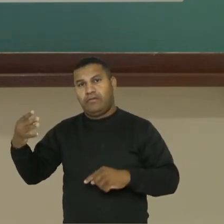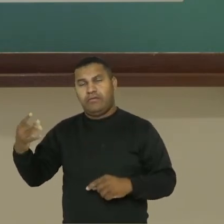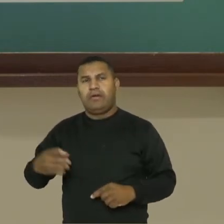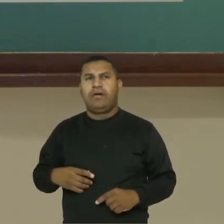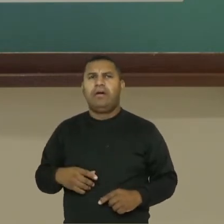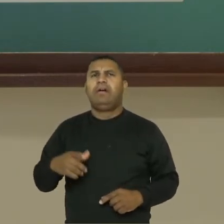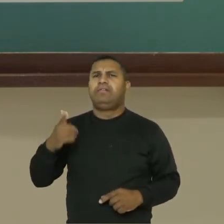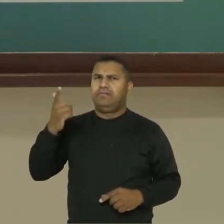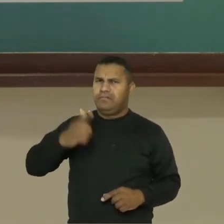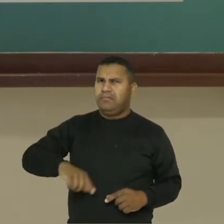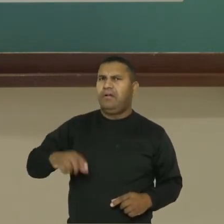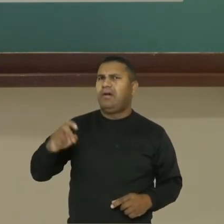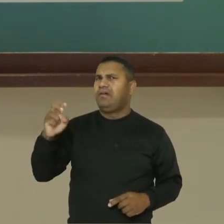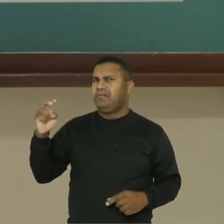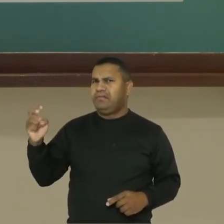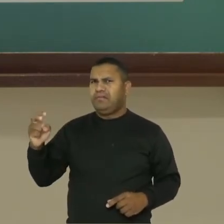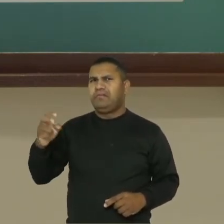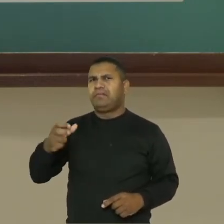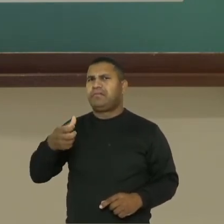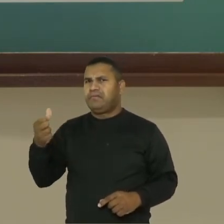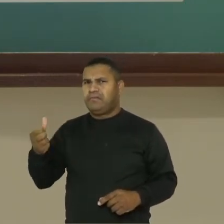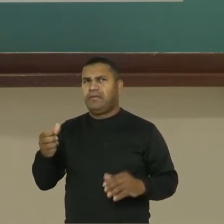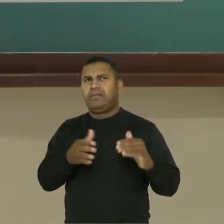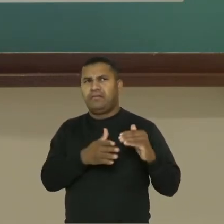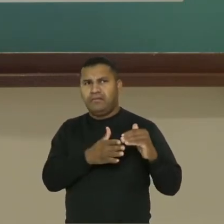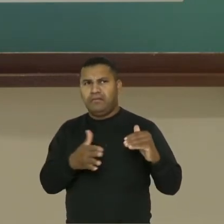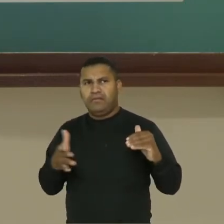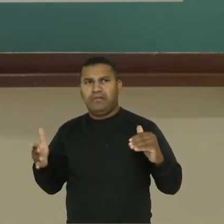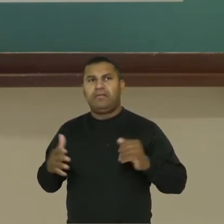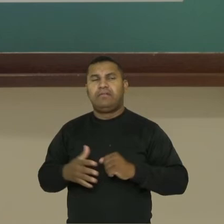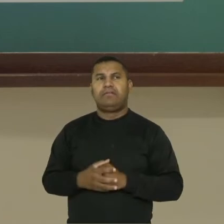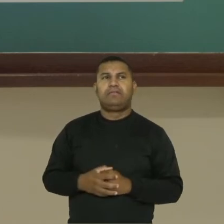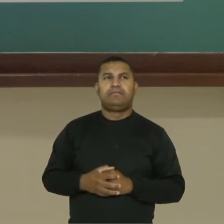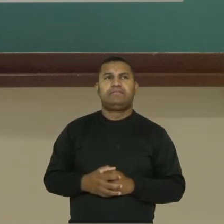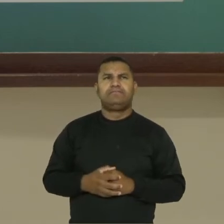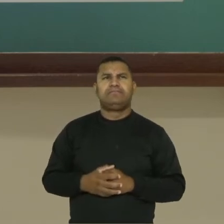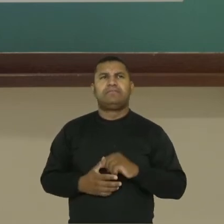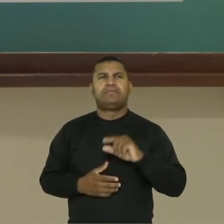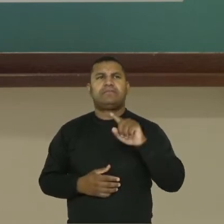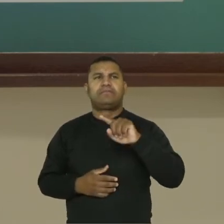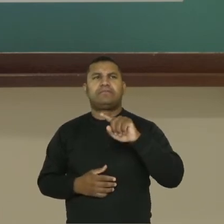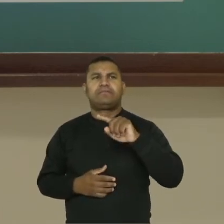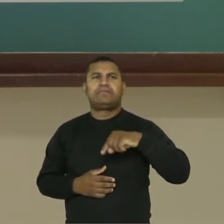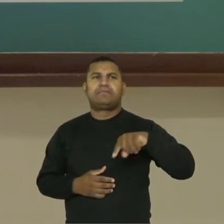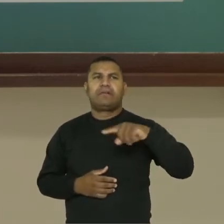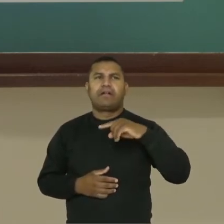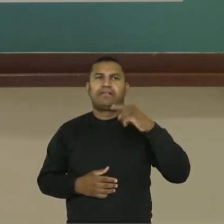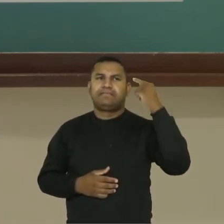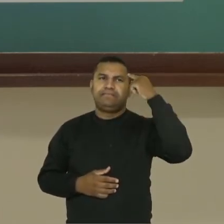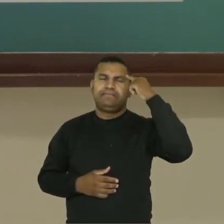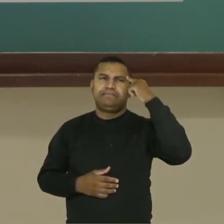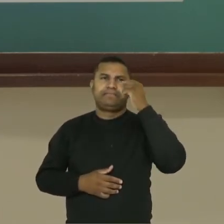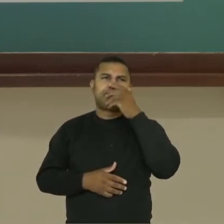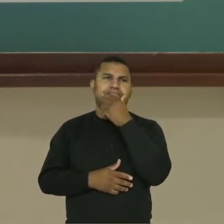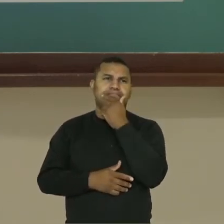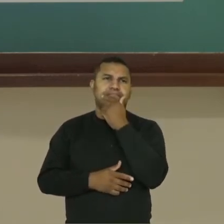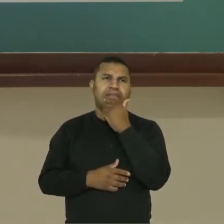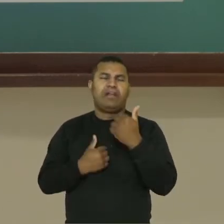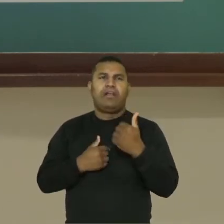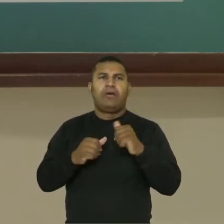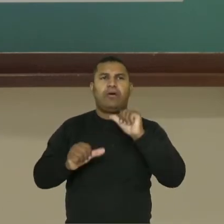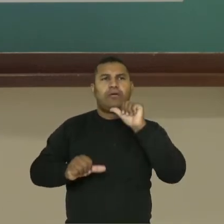5, nível 6, conforme o tipo de situação que a gente esteja estudando. Quando você elimina, por exemplo, um organismo de uma cadeia